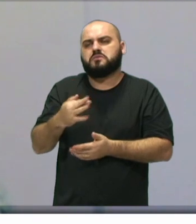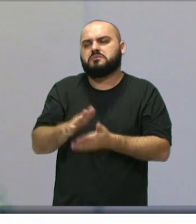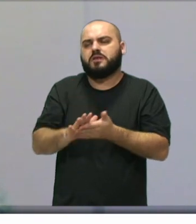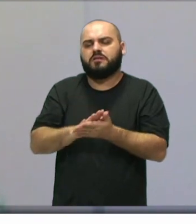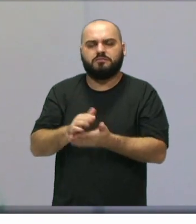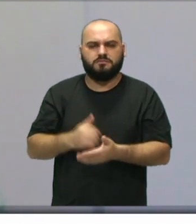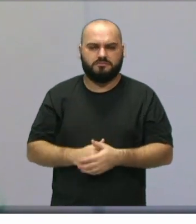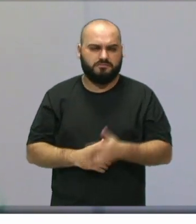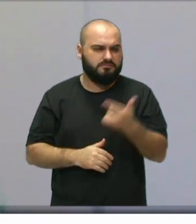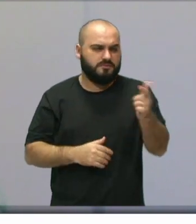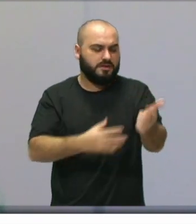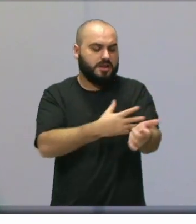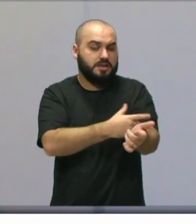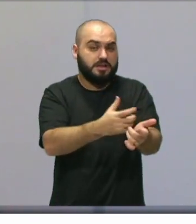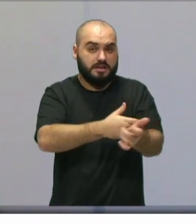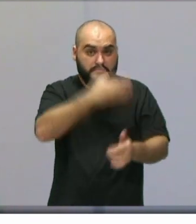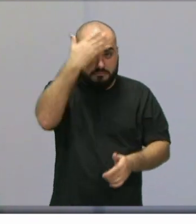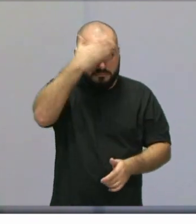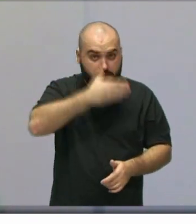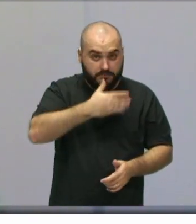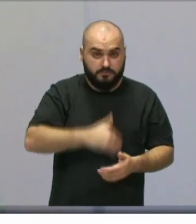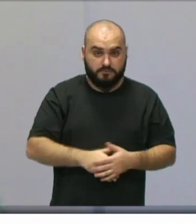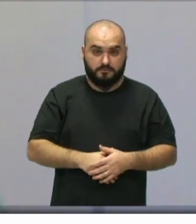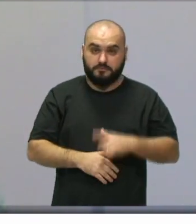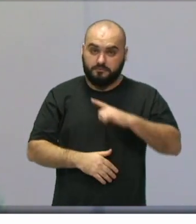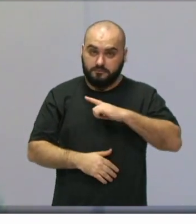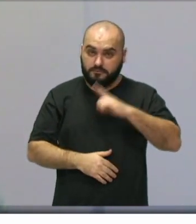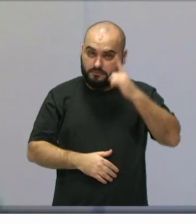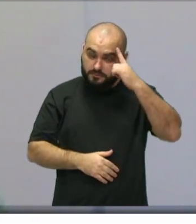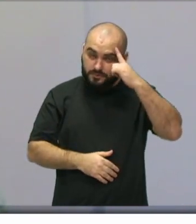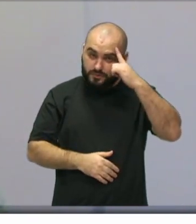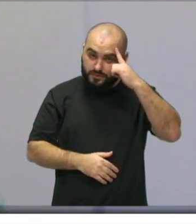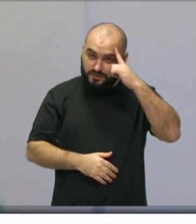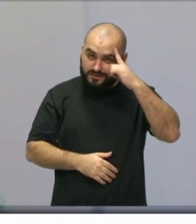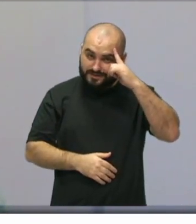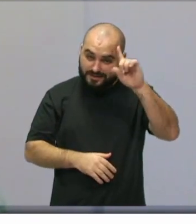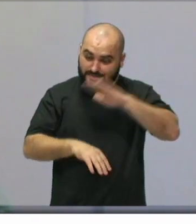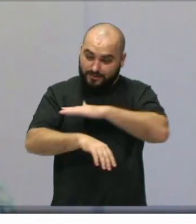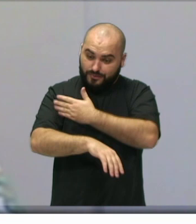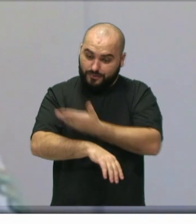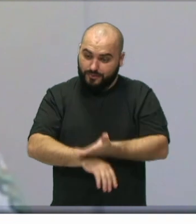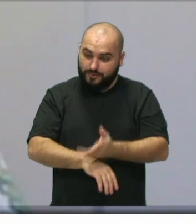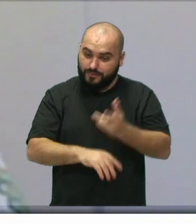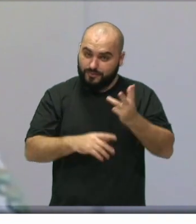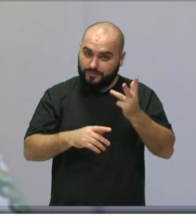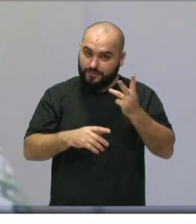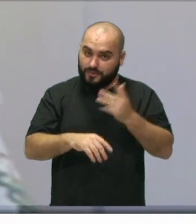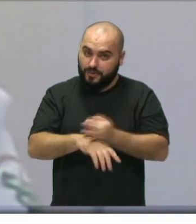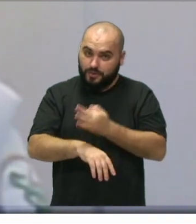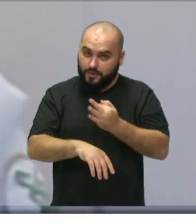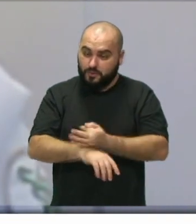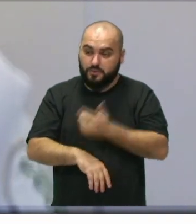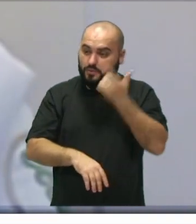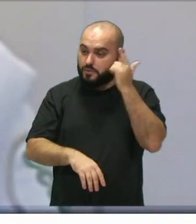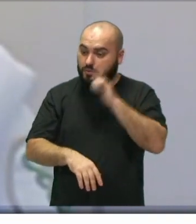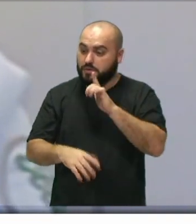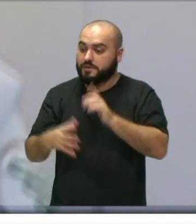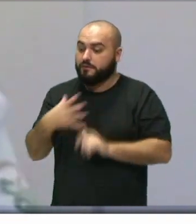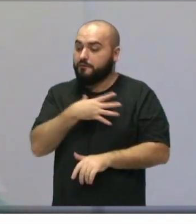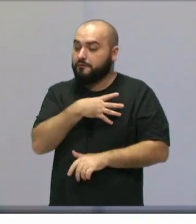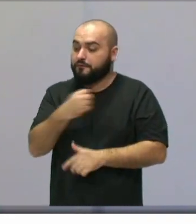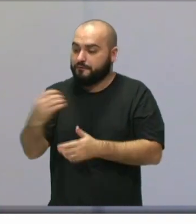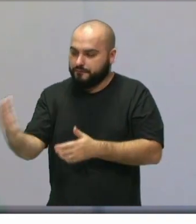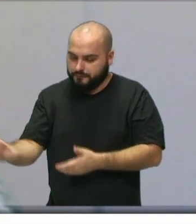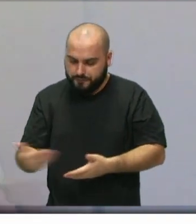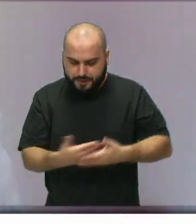um exame que comprove. E eu tenho dor de noite e dia, eu não consigo dormir, eu não consigo pegar um filho no colo, eu não consigo cuidar